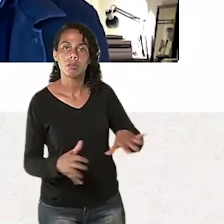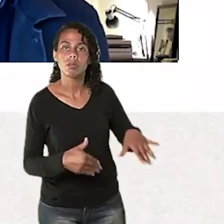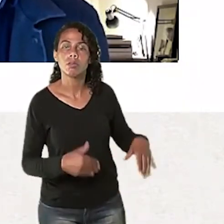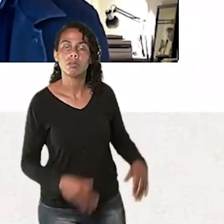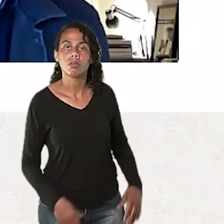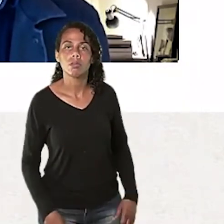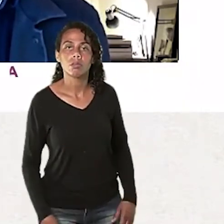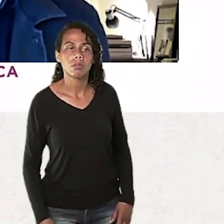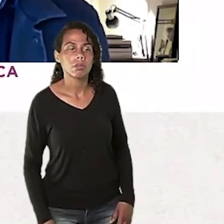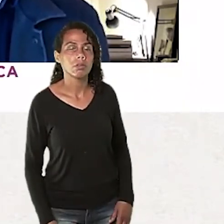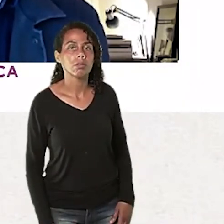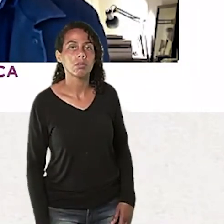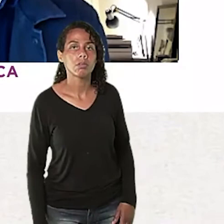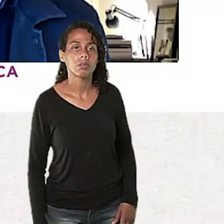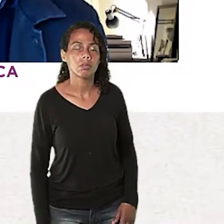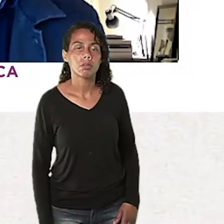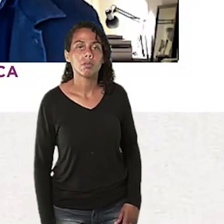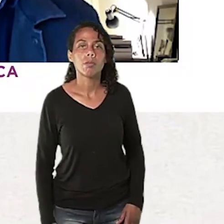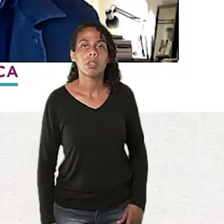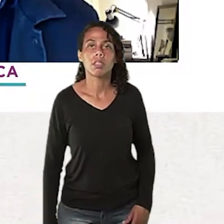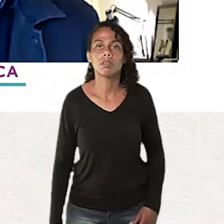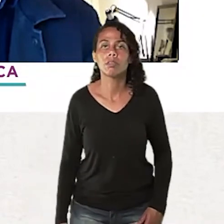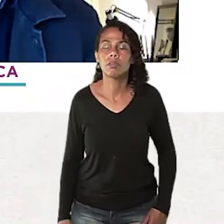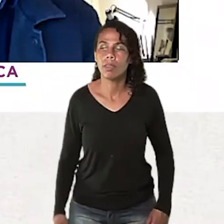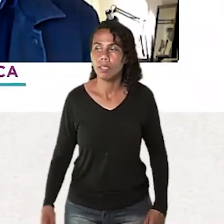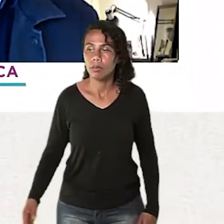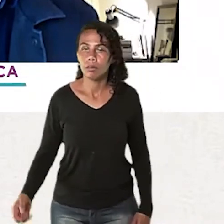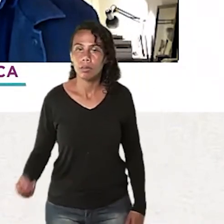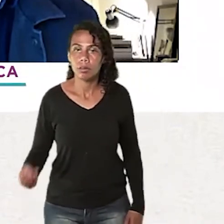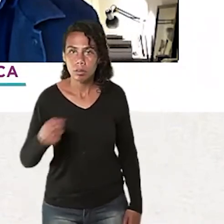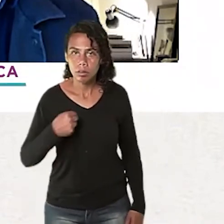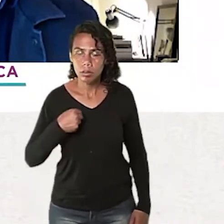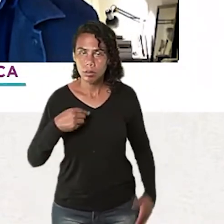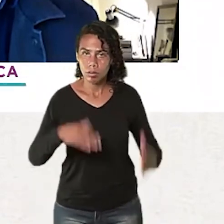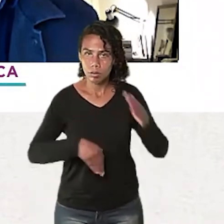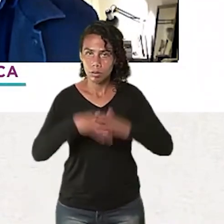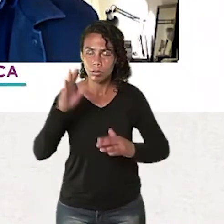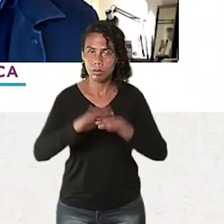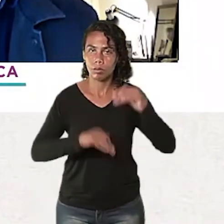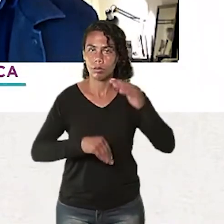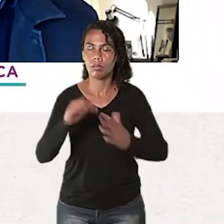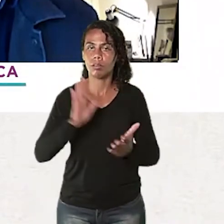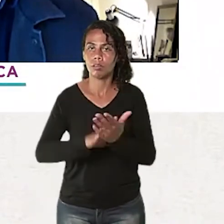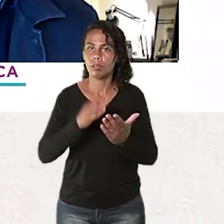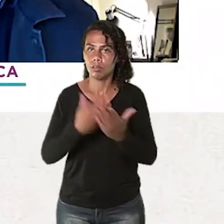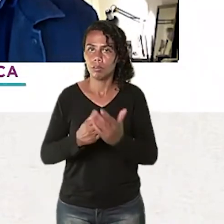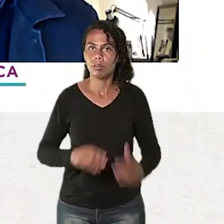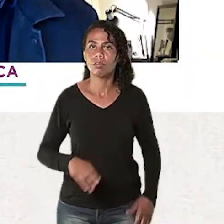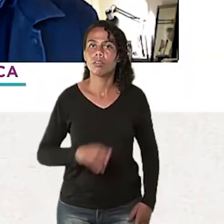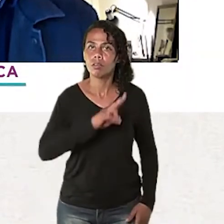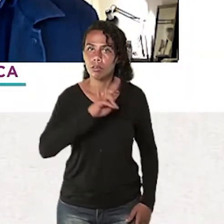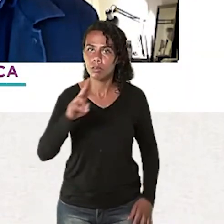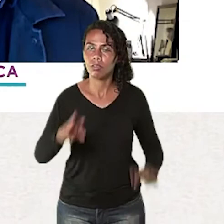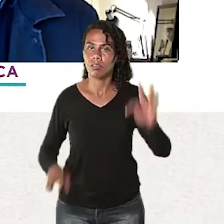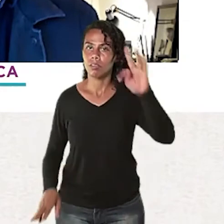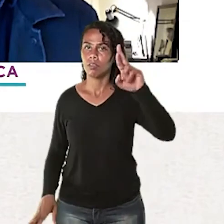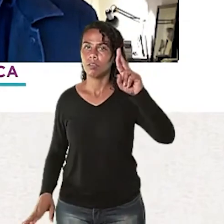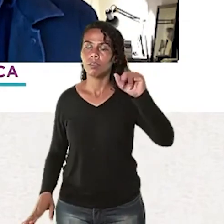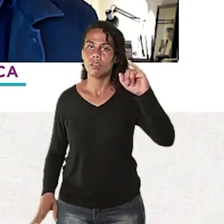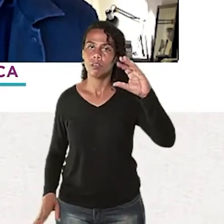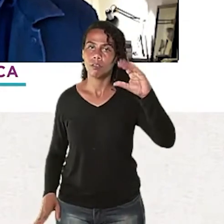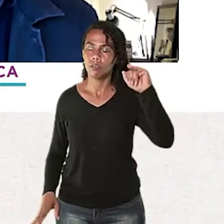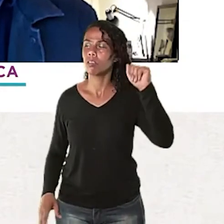Eu queria agradecer imensamente a Trícia da Silva. Trícia, muito